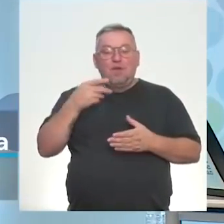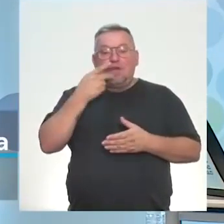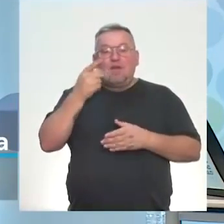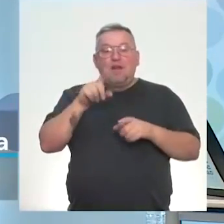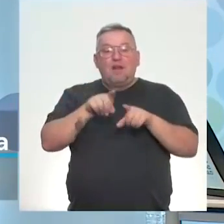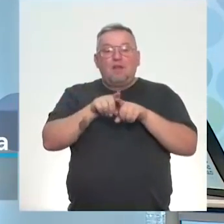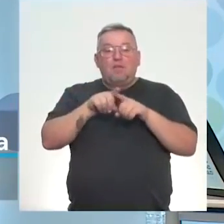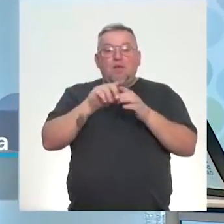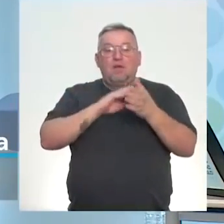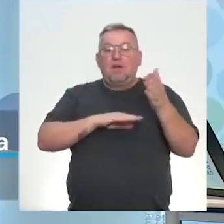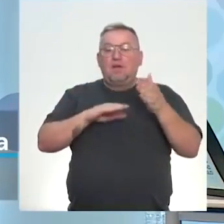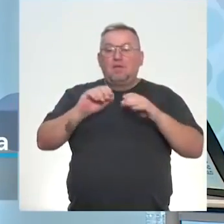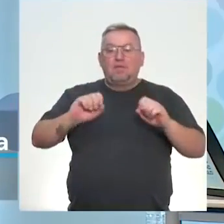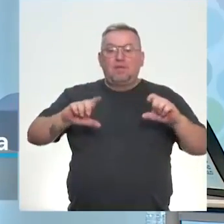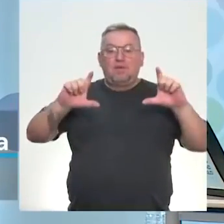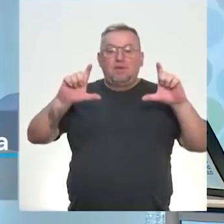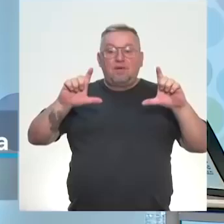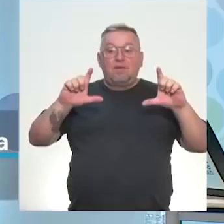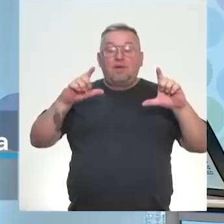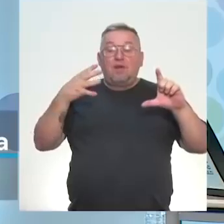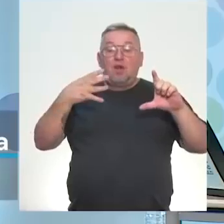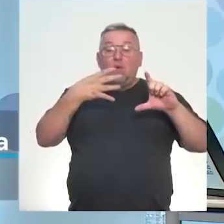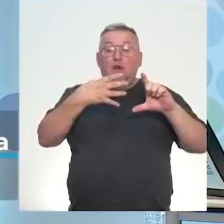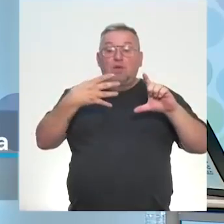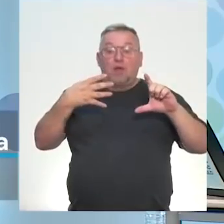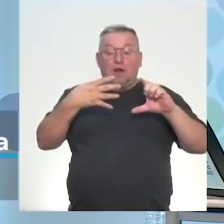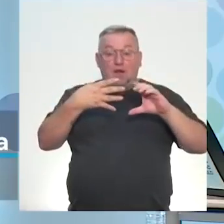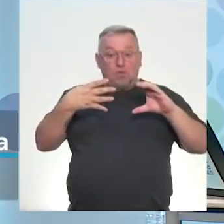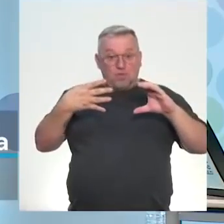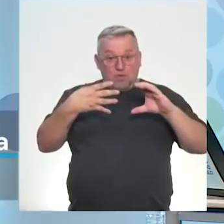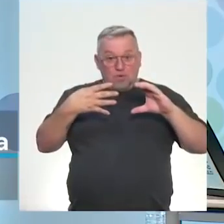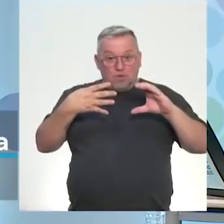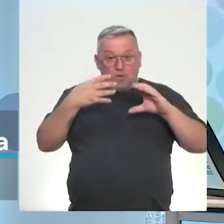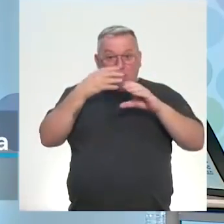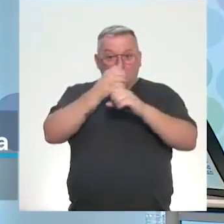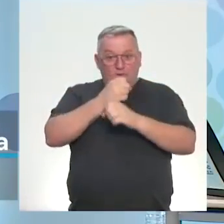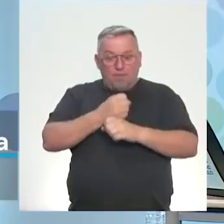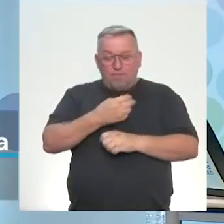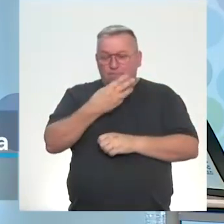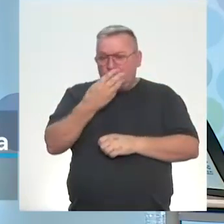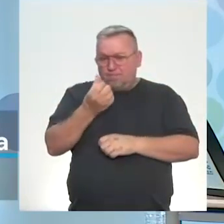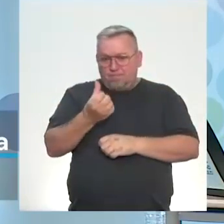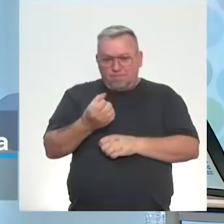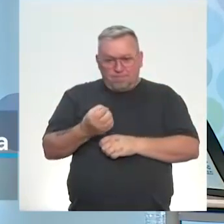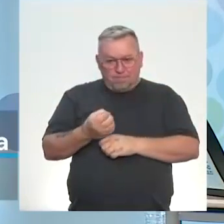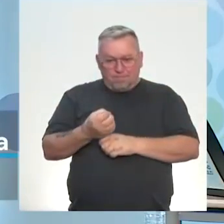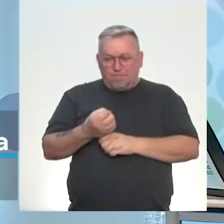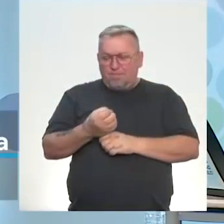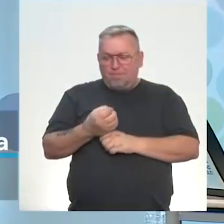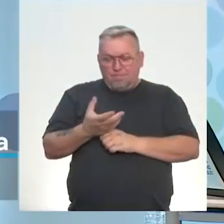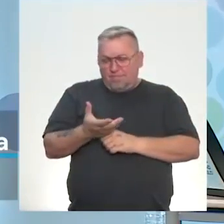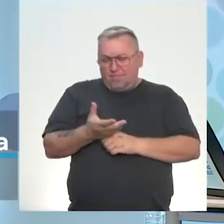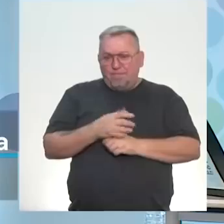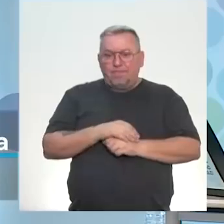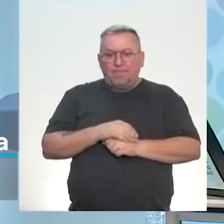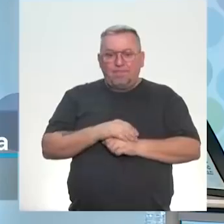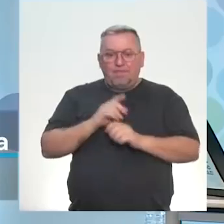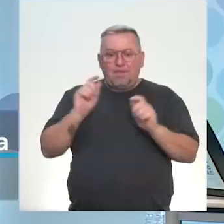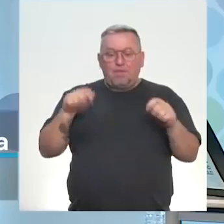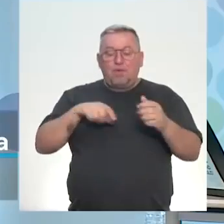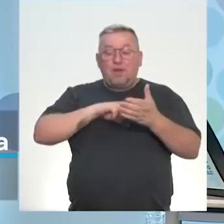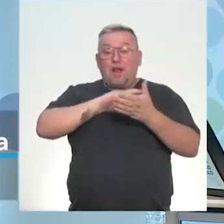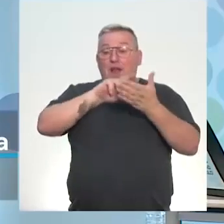falar, todas as figuras têm 4 lados, as medidas dos ângulos, todas elas, a soma dá 360. Você